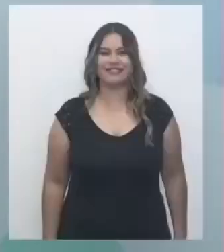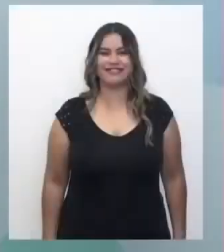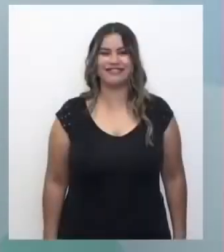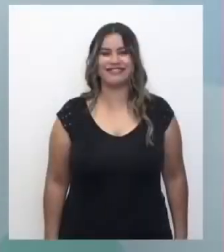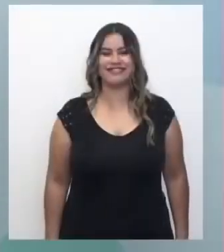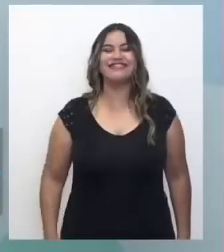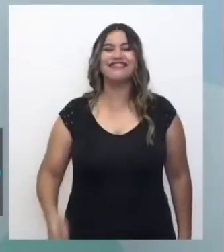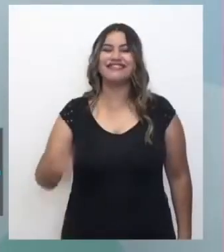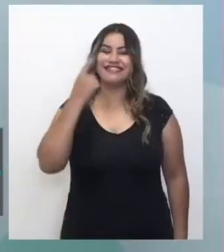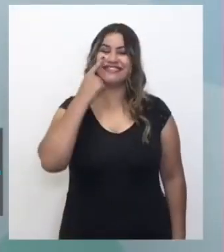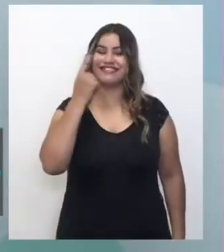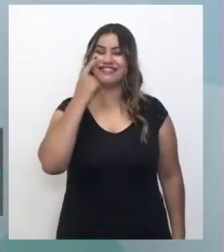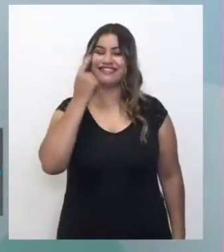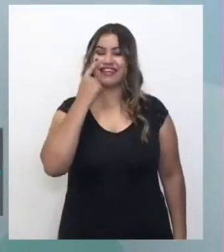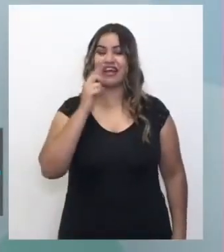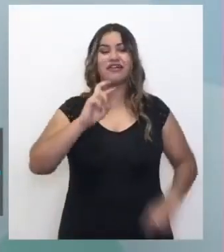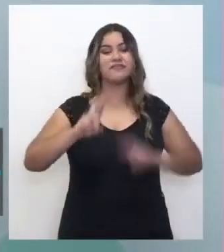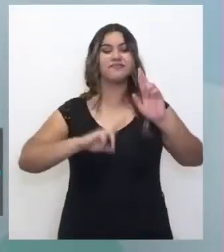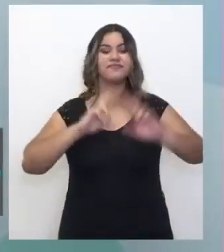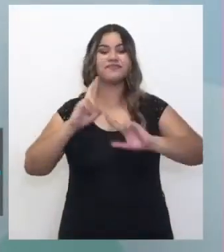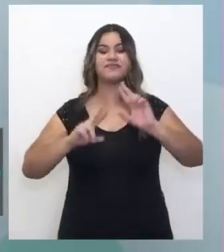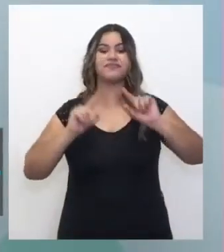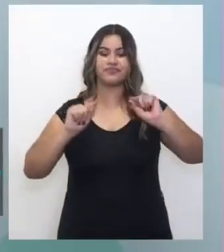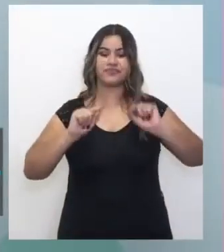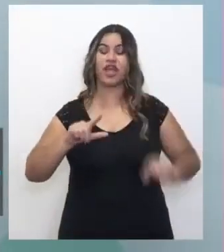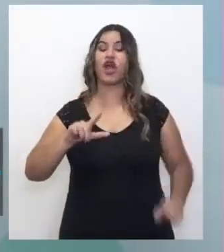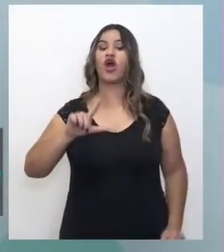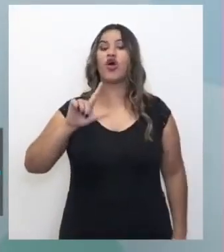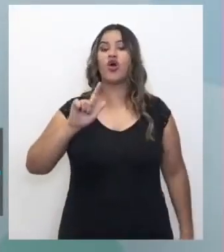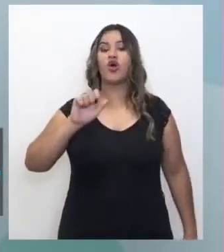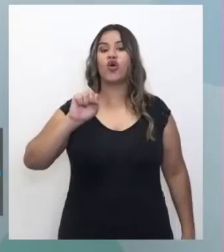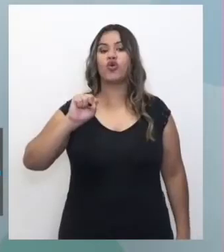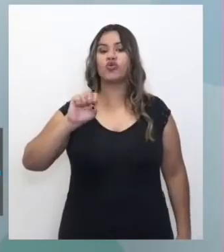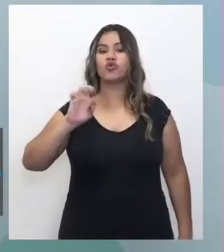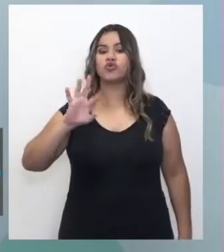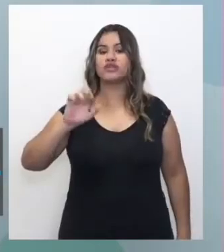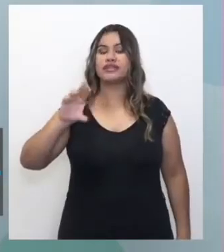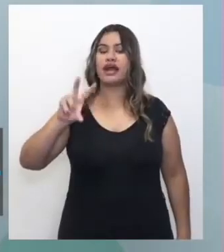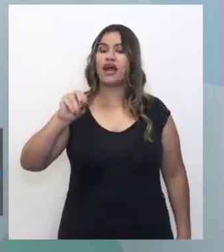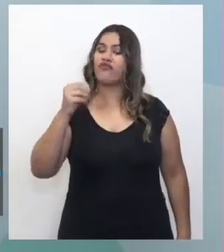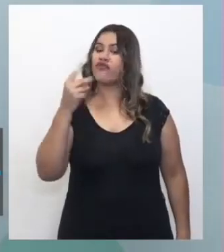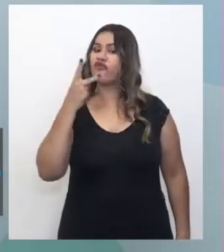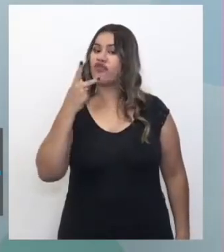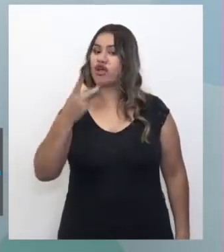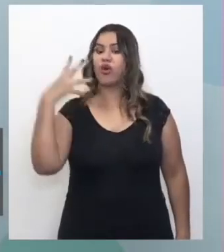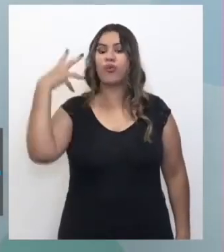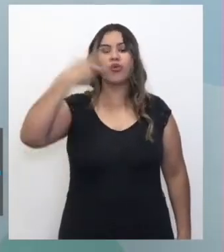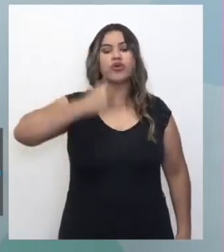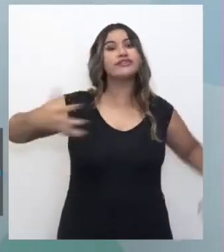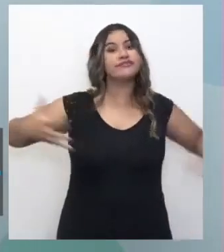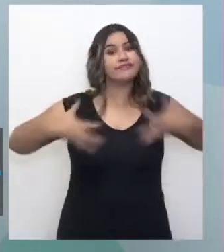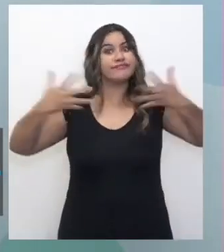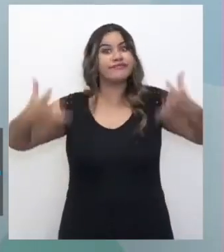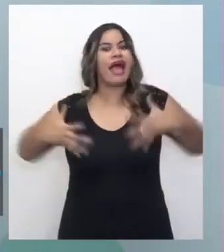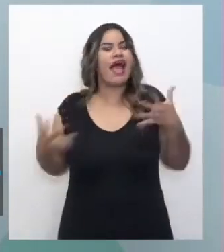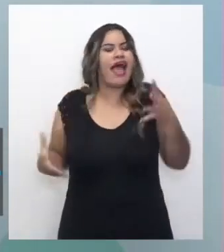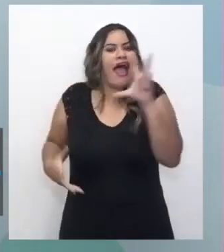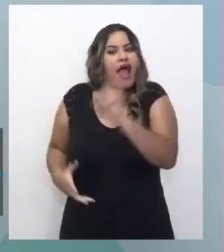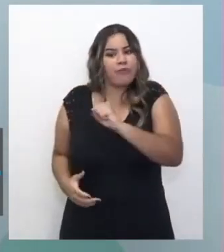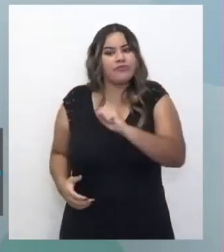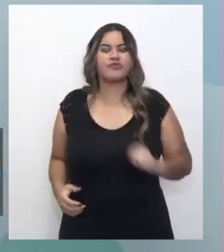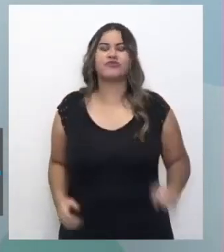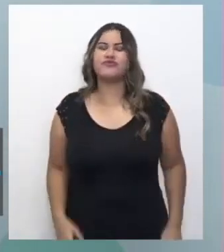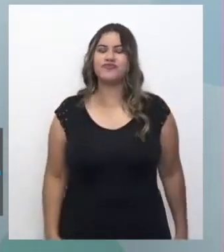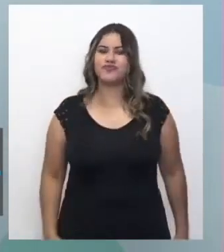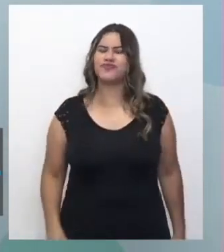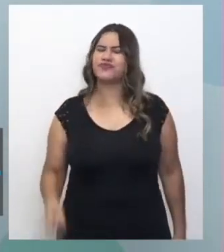Vamos lá então para algumas respostas. O aluno Gustavo colocou bonito, alegre, rápido. Deixa eu ver o